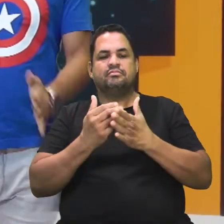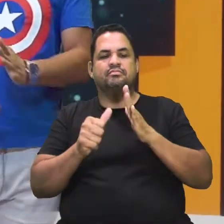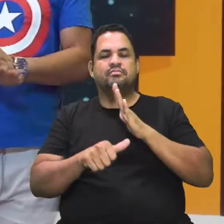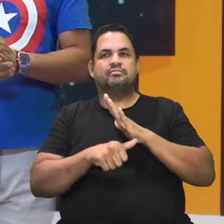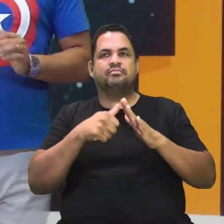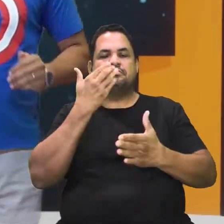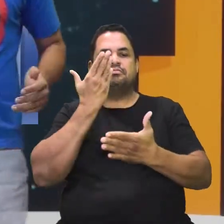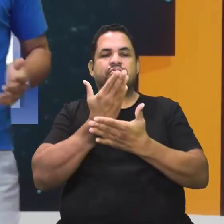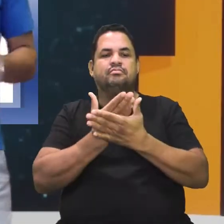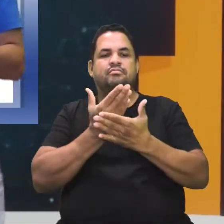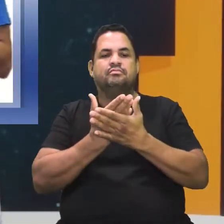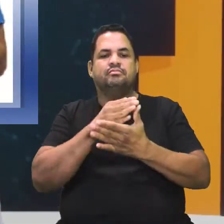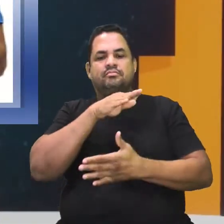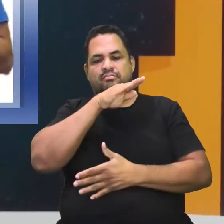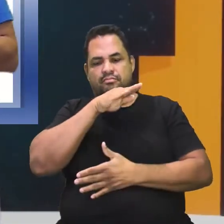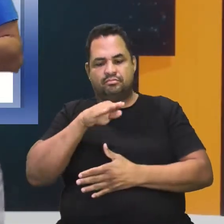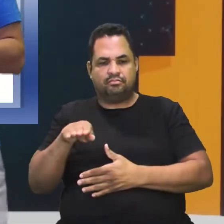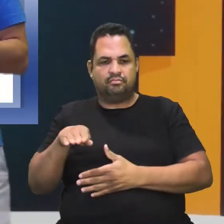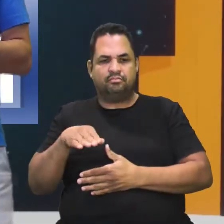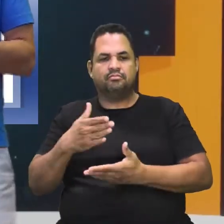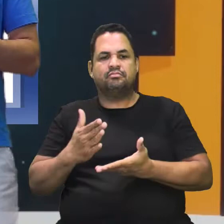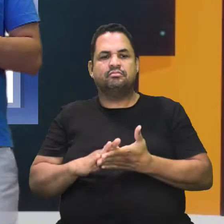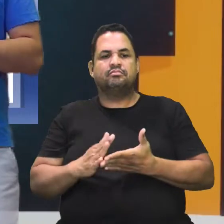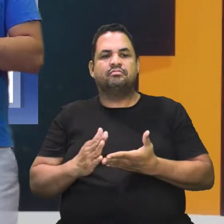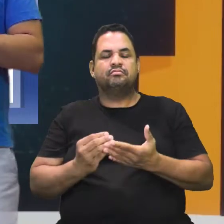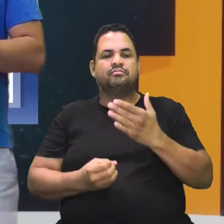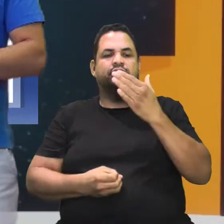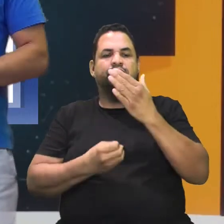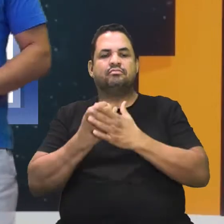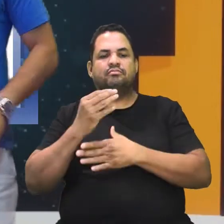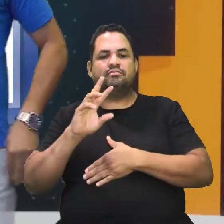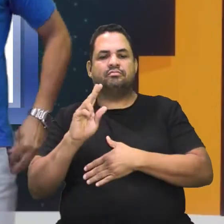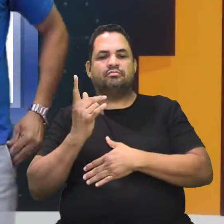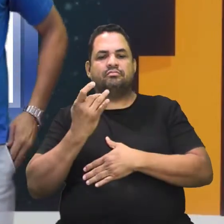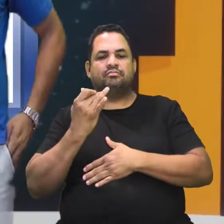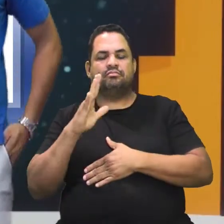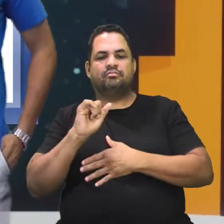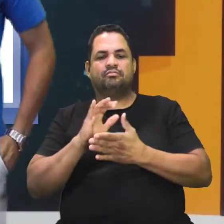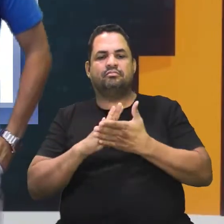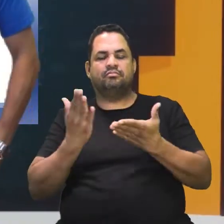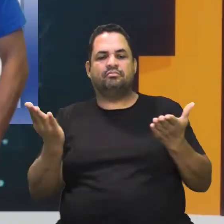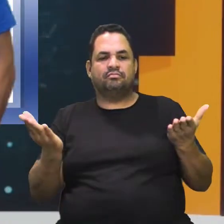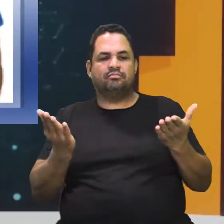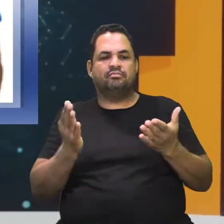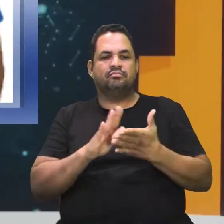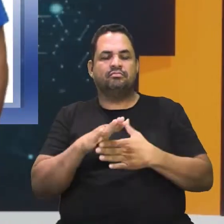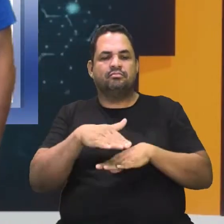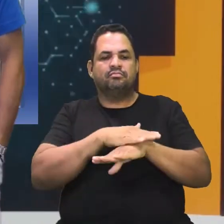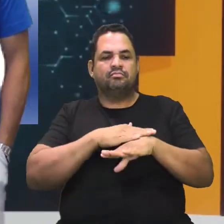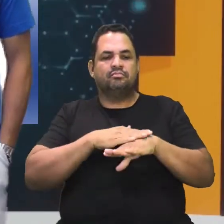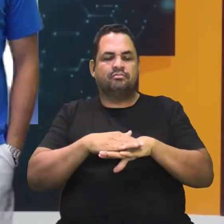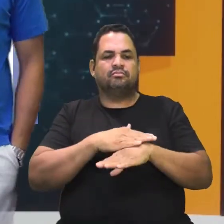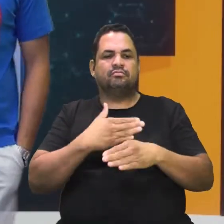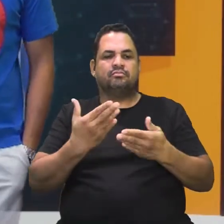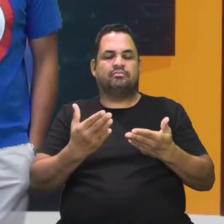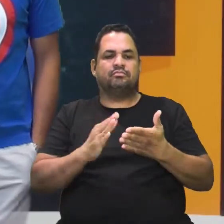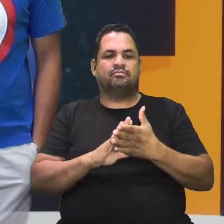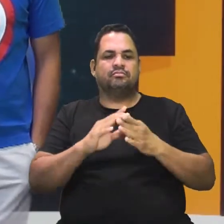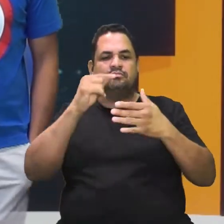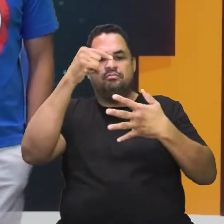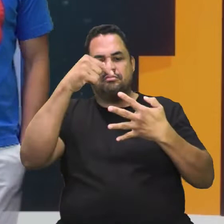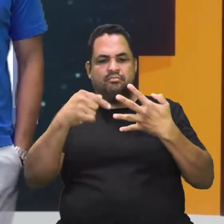aula, né? Mais um corte numa seção cônica vai gerar uma hipérbole. Mas a gente vai agora conversar tudo isso com vocês,